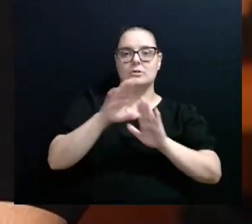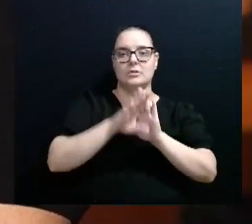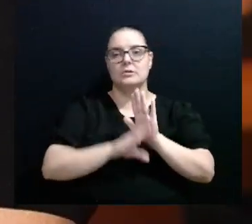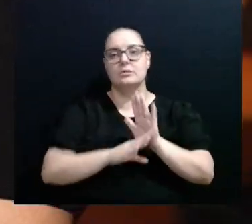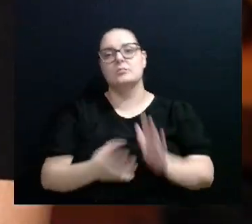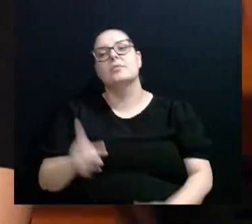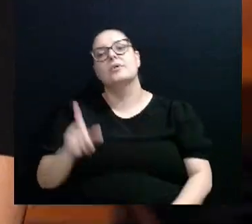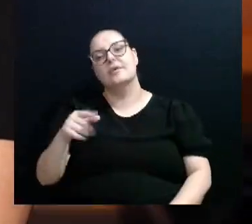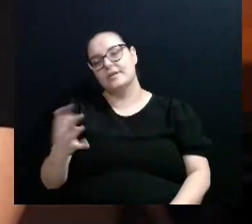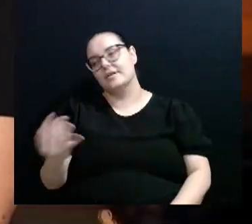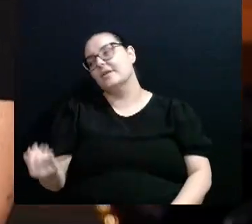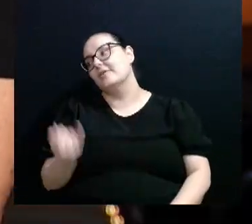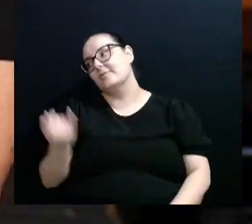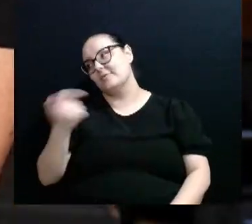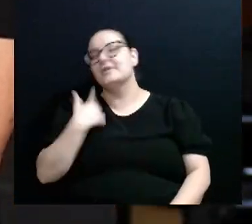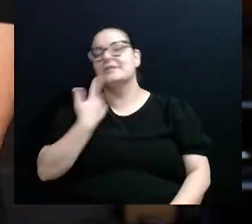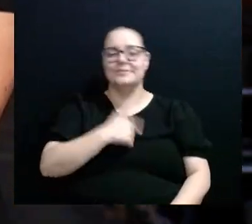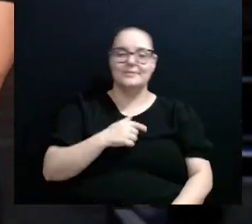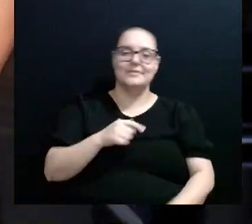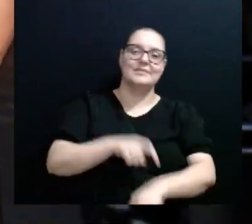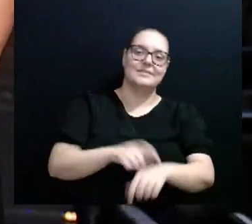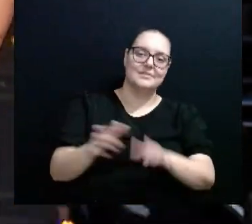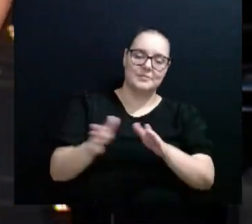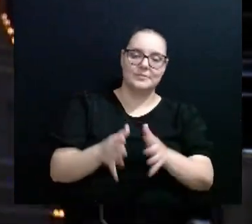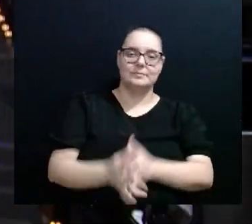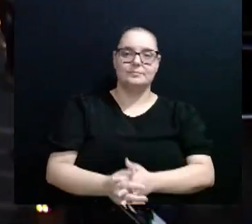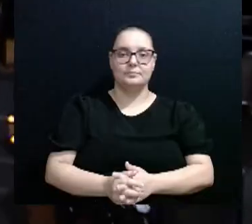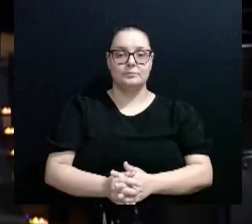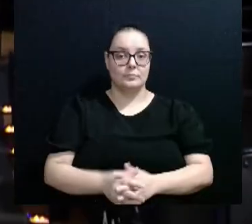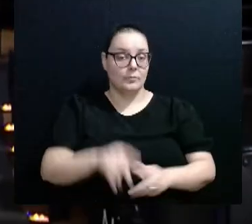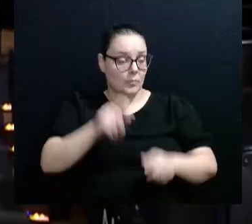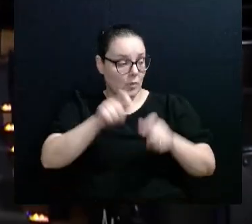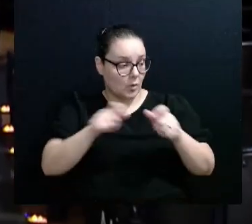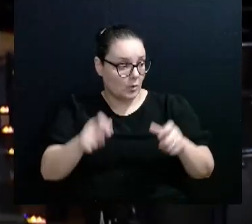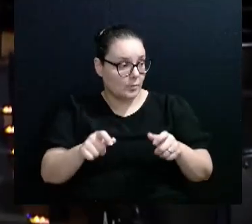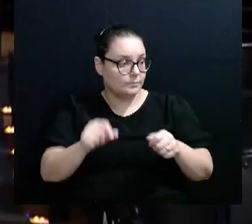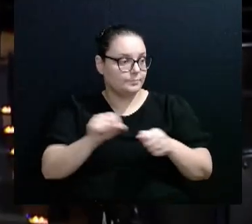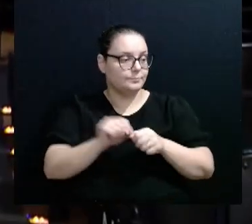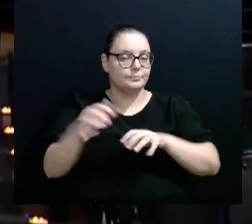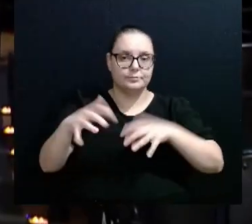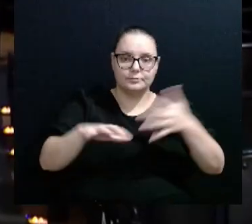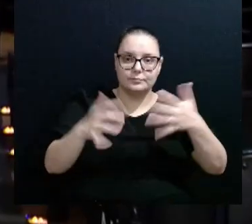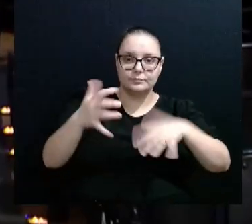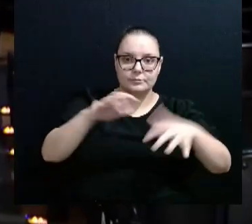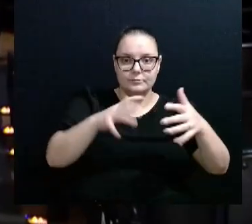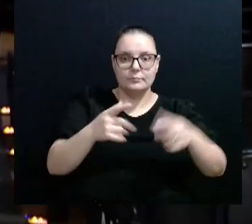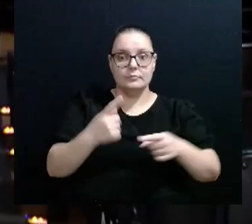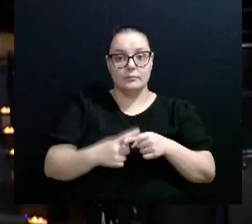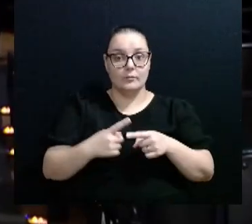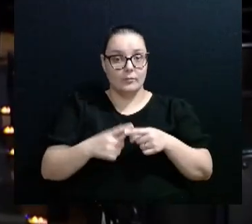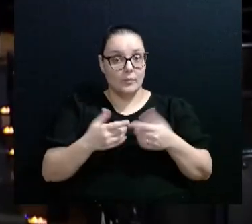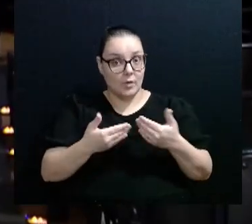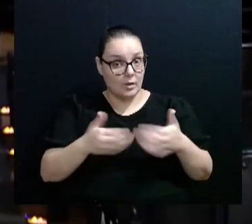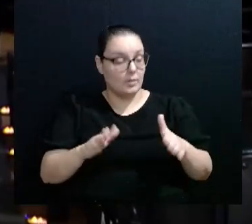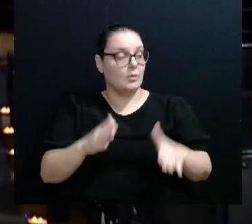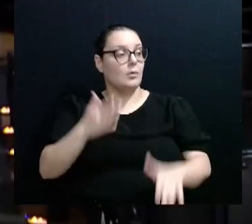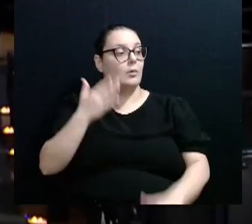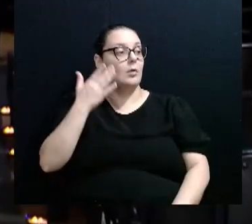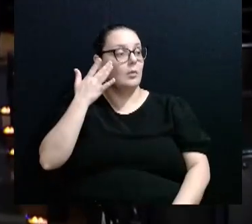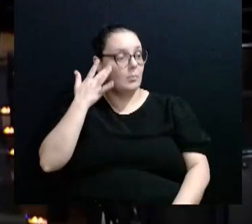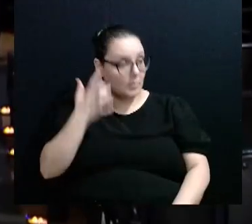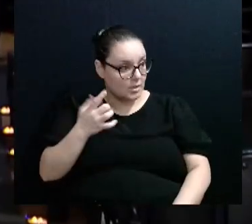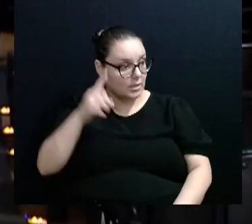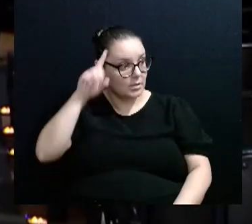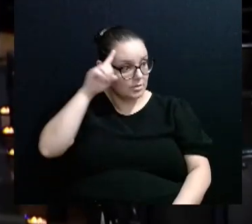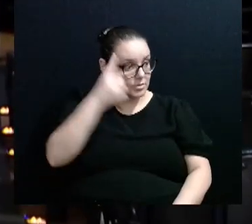importante para a gente nesse período. O pessoal já está fazendo as montagens, porque a abertura é amanhã, dia 10, e